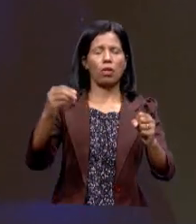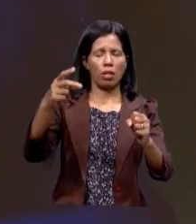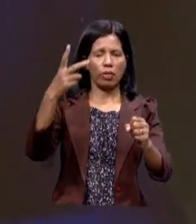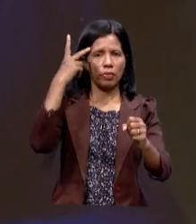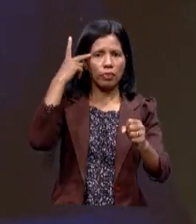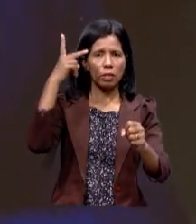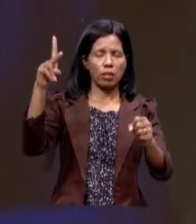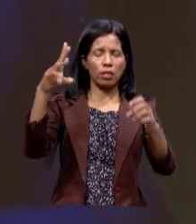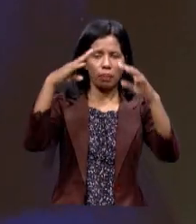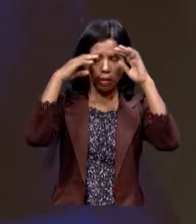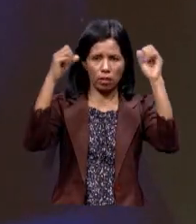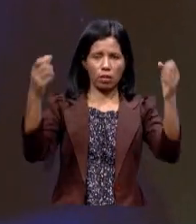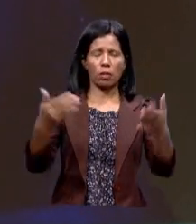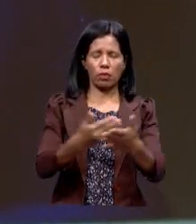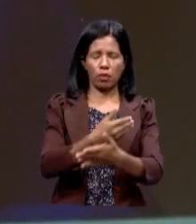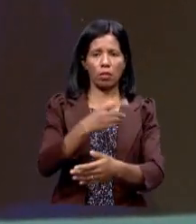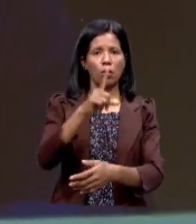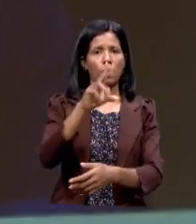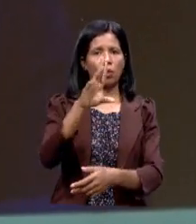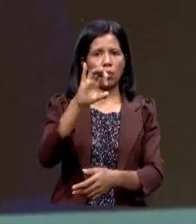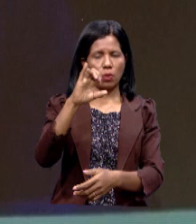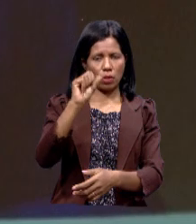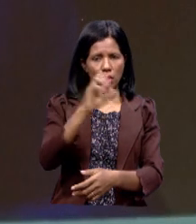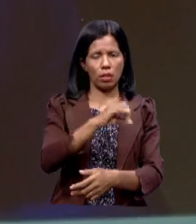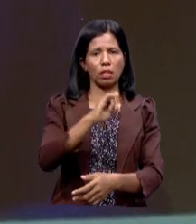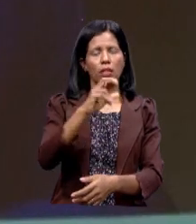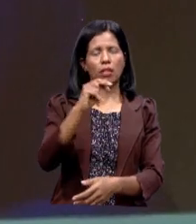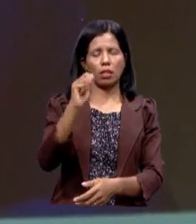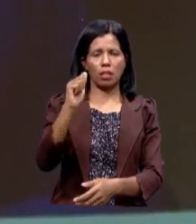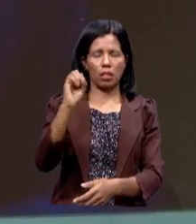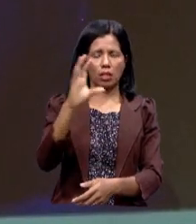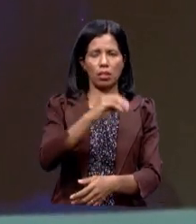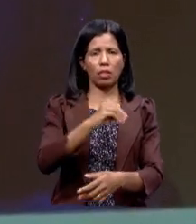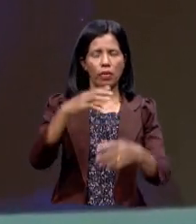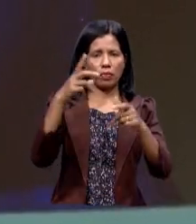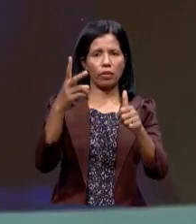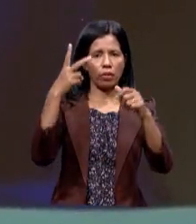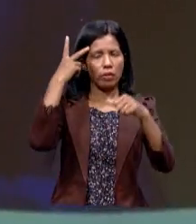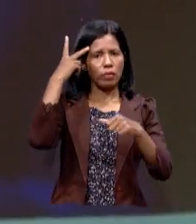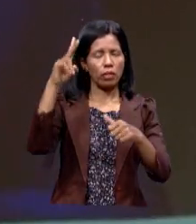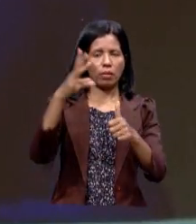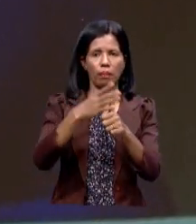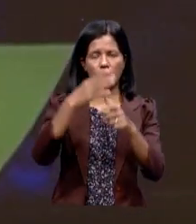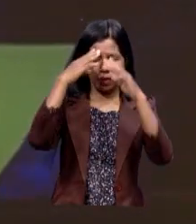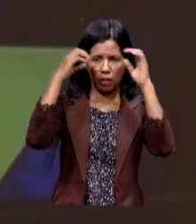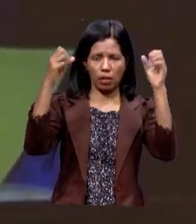Luiz Inácio Lula da Silva, o Geraldo, vice-presidente Geraldo